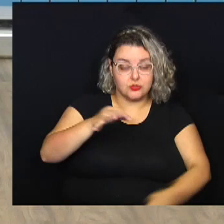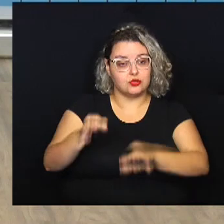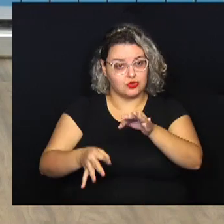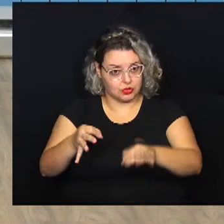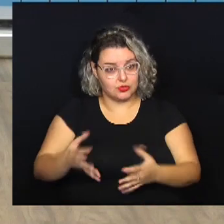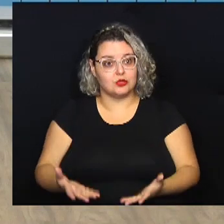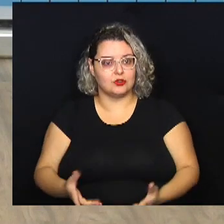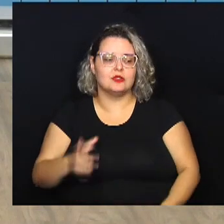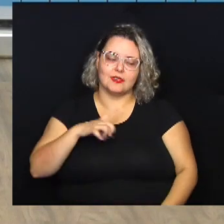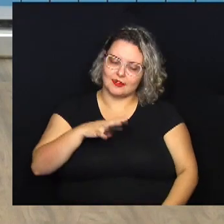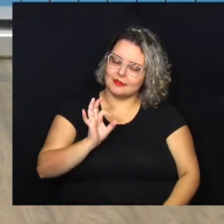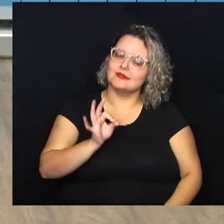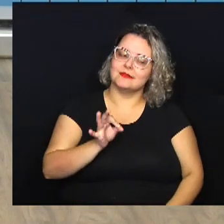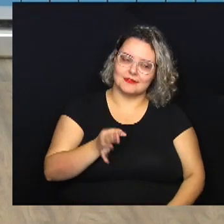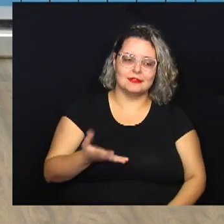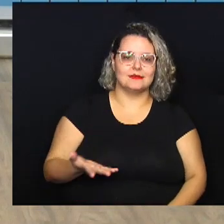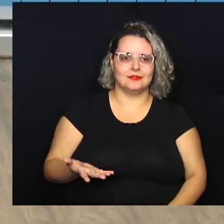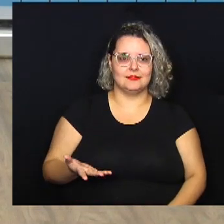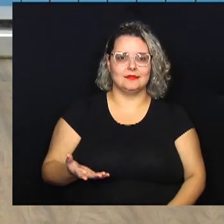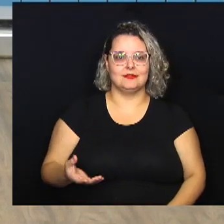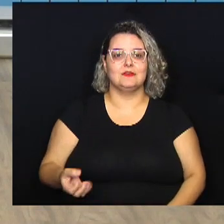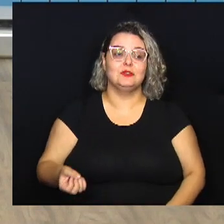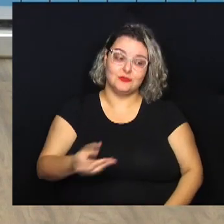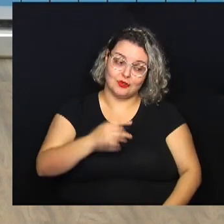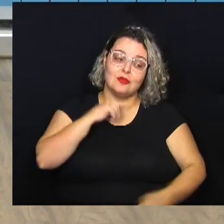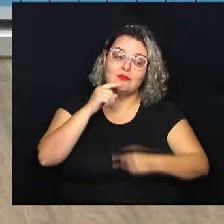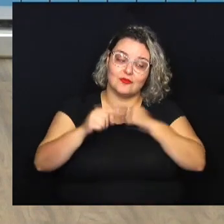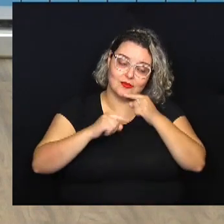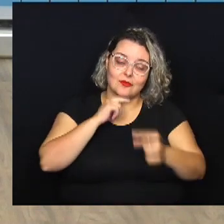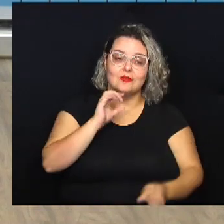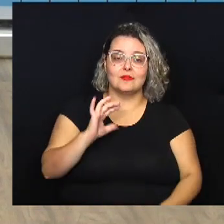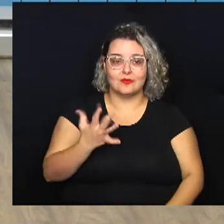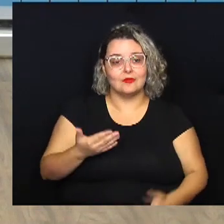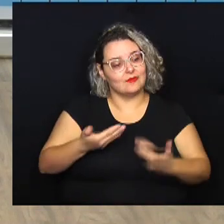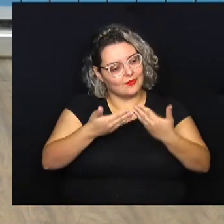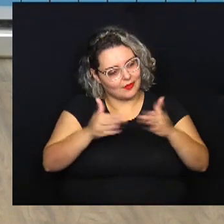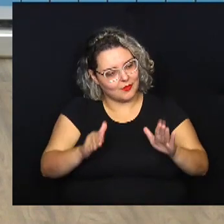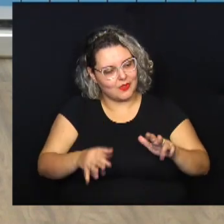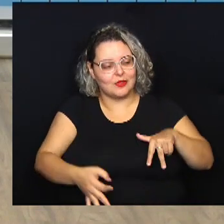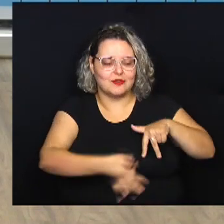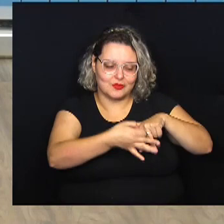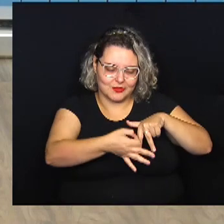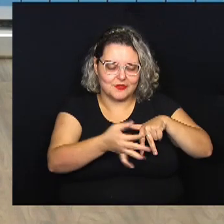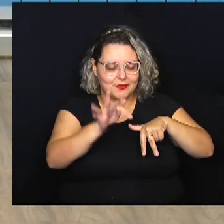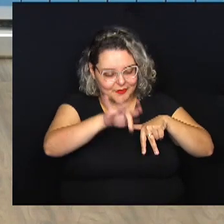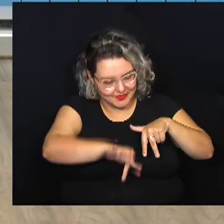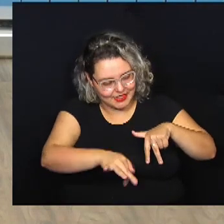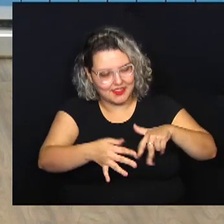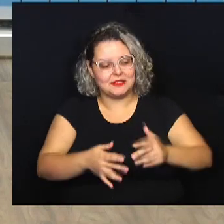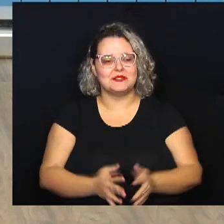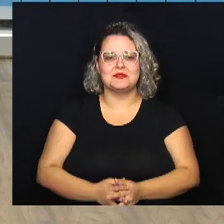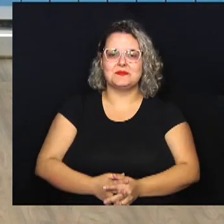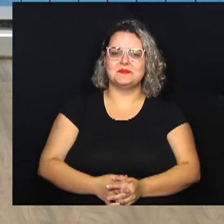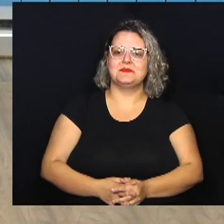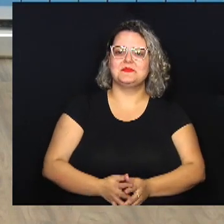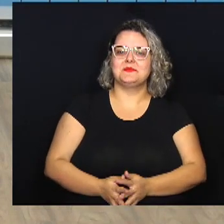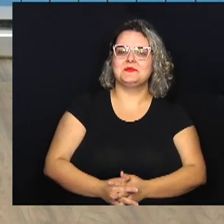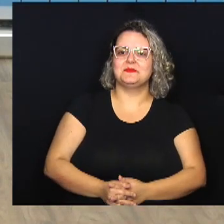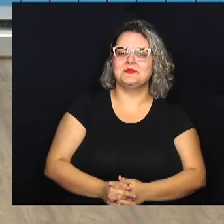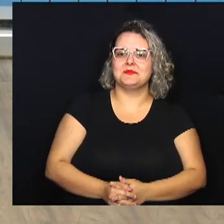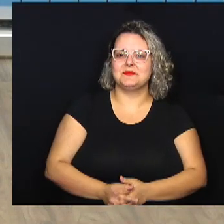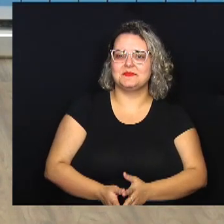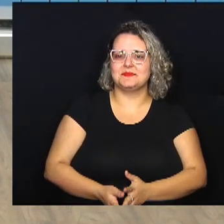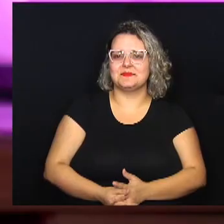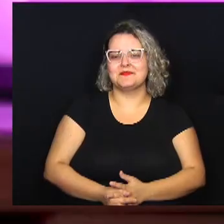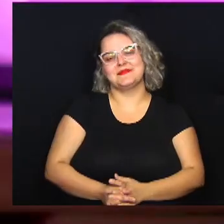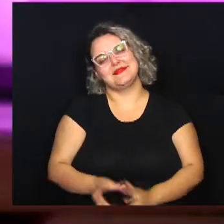aí, porque eu tenho certeza que novas dúvidas vão surgir e fica aberto aí para suas considerações finais.